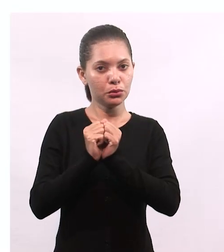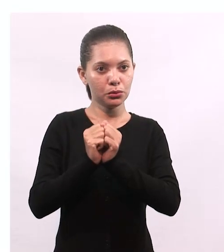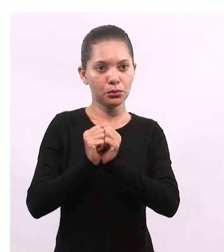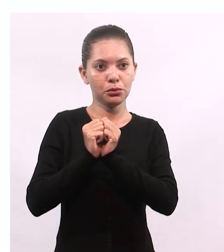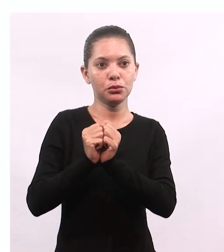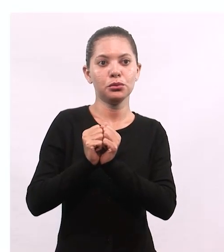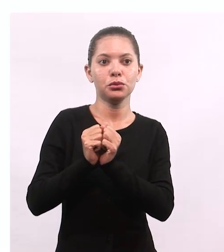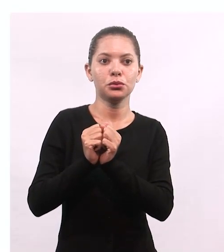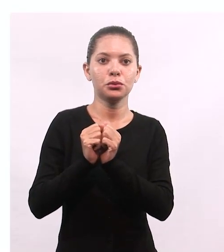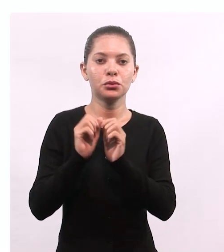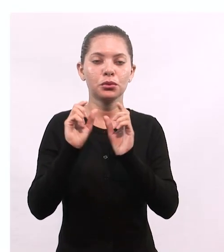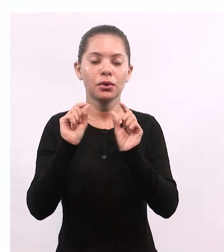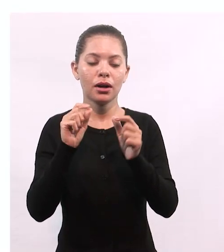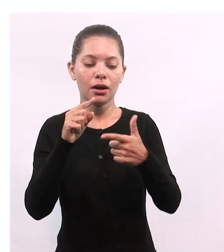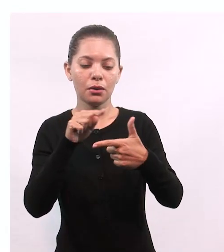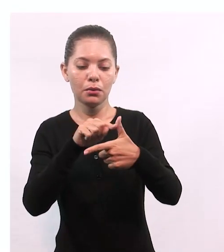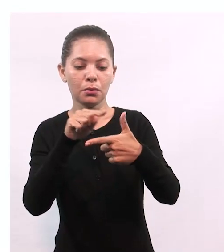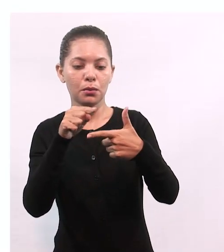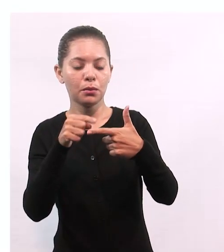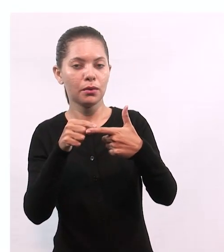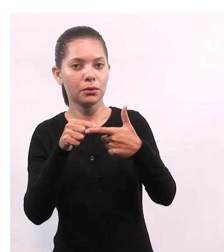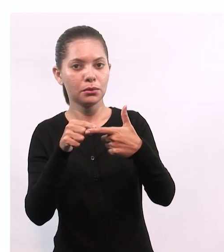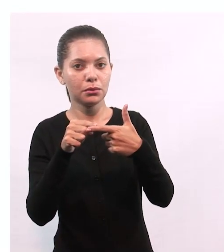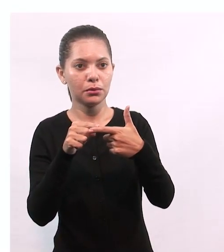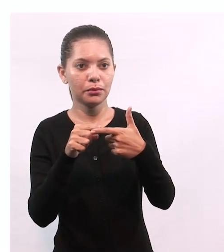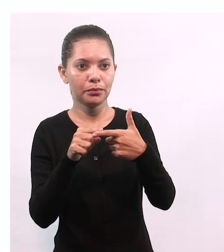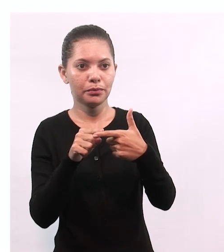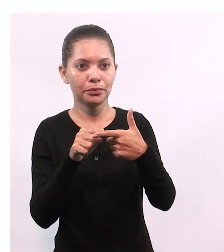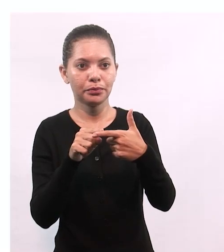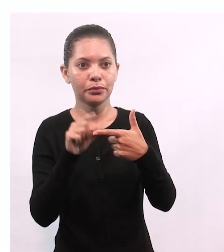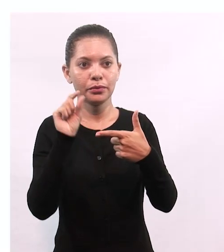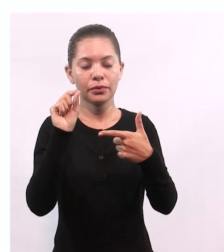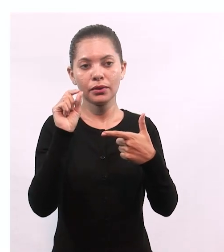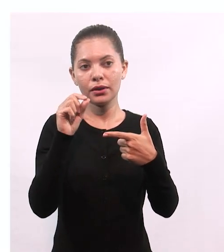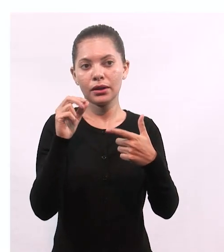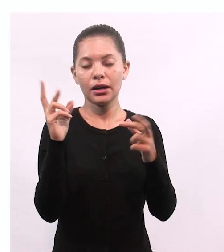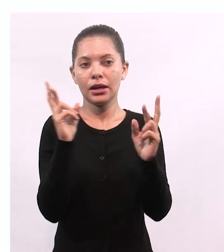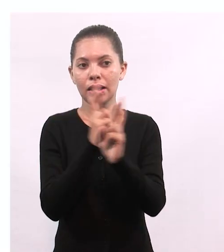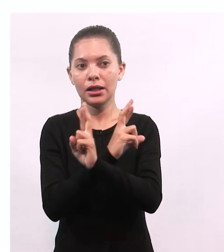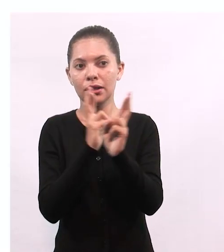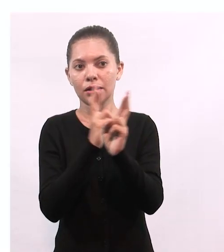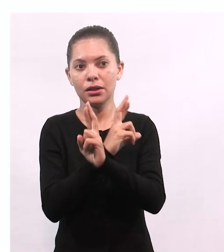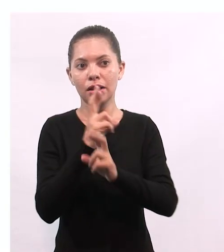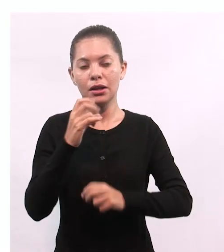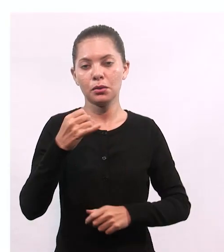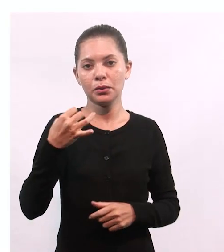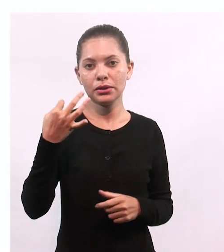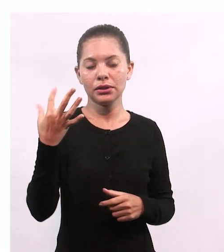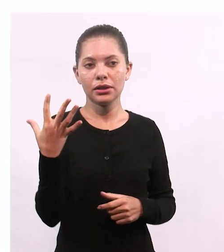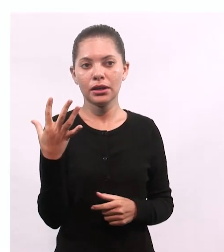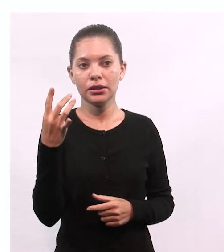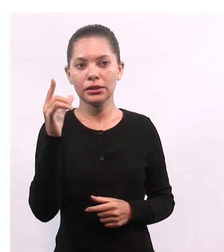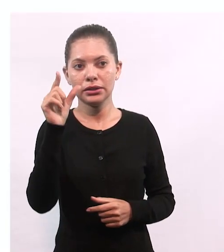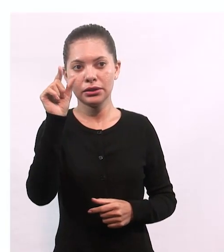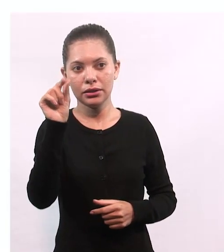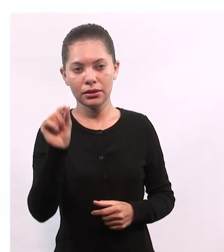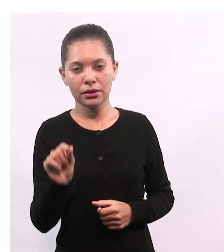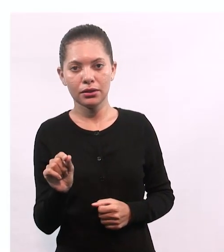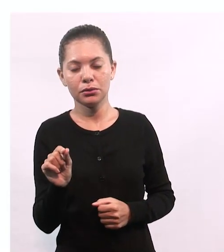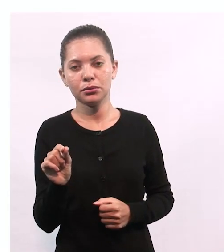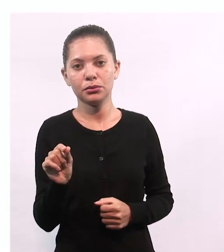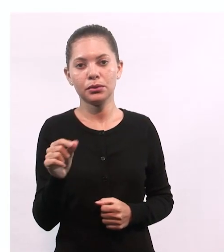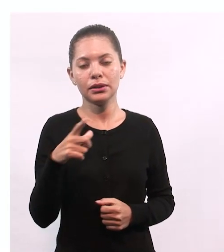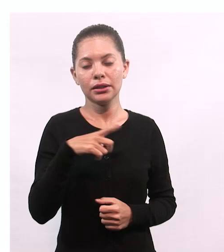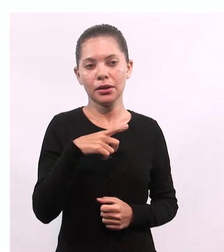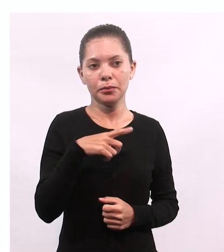associados à ideia de ágono, ângulo, e um radical grego que está relacionado à quantidade de lados,